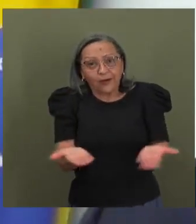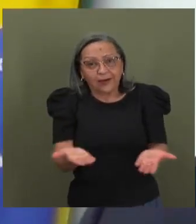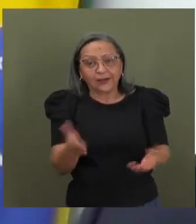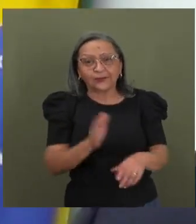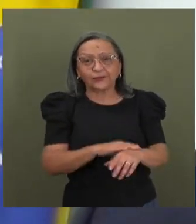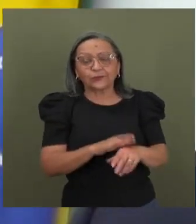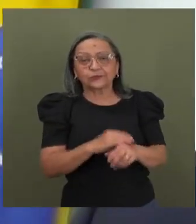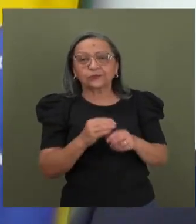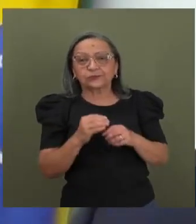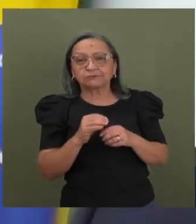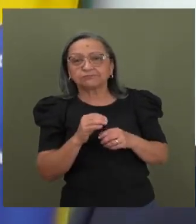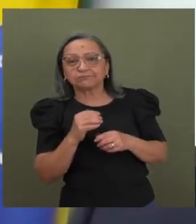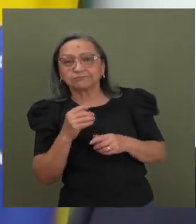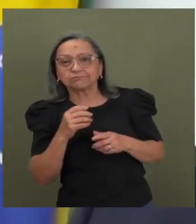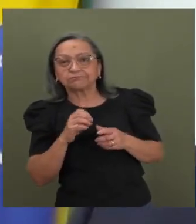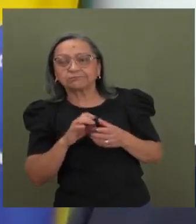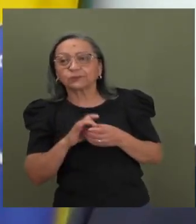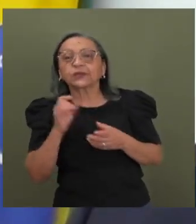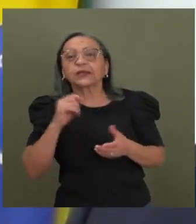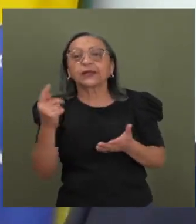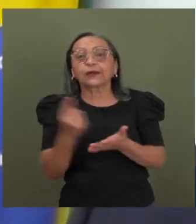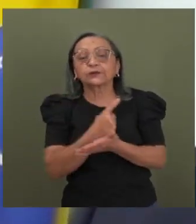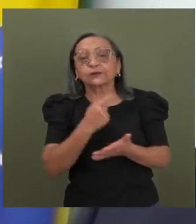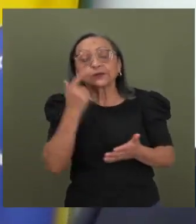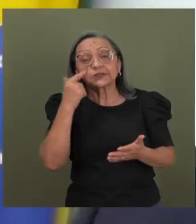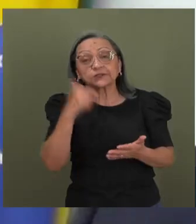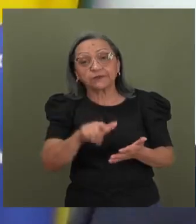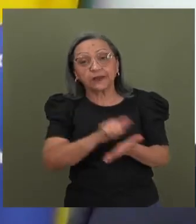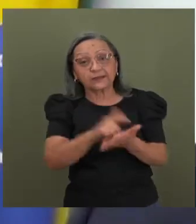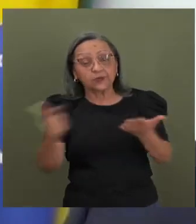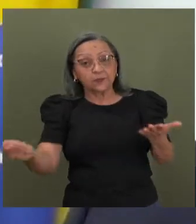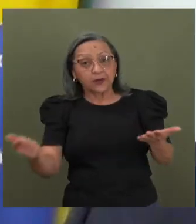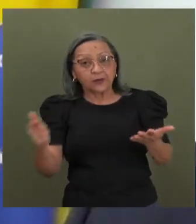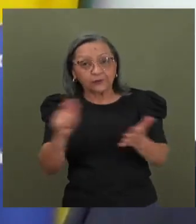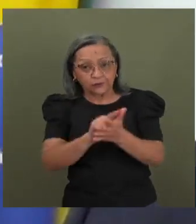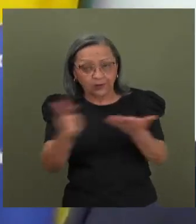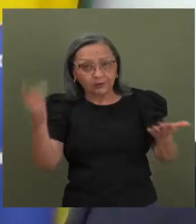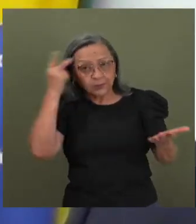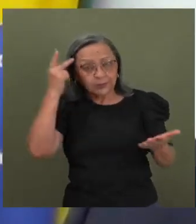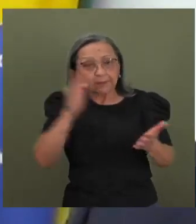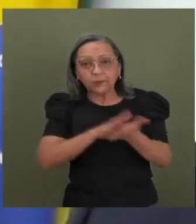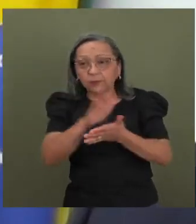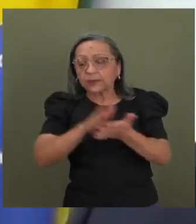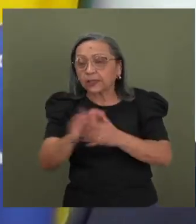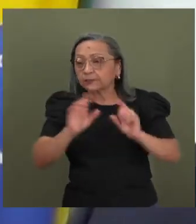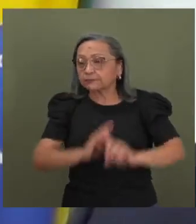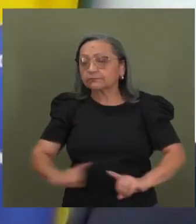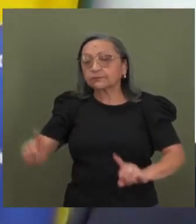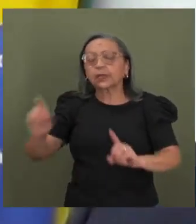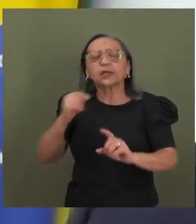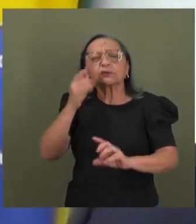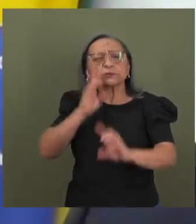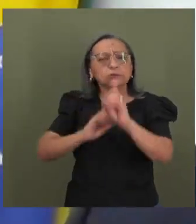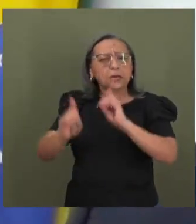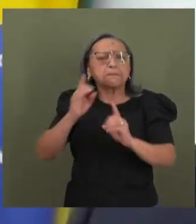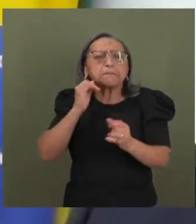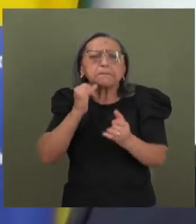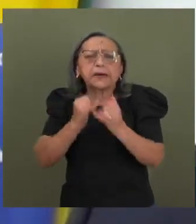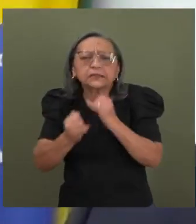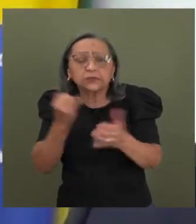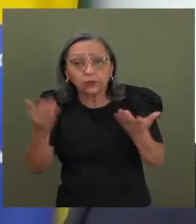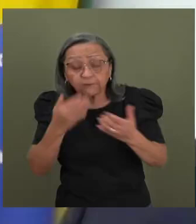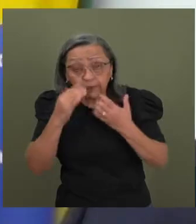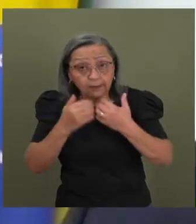nos vazamentos que a Folha de São Paulo está publicando. Um diálogo muito semelhante a esse foi revelado